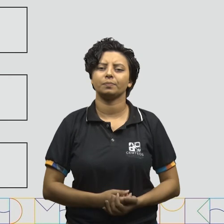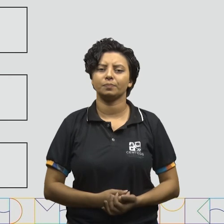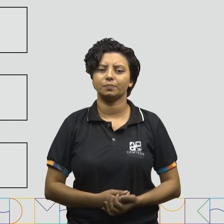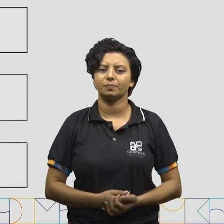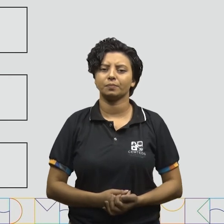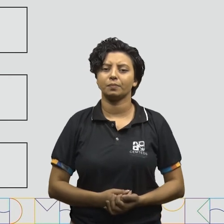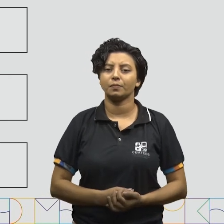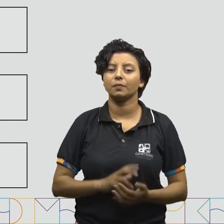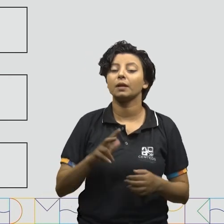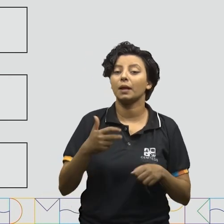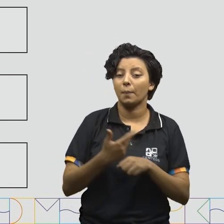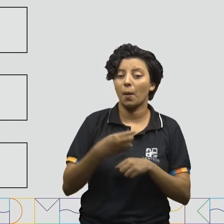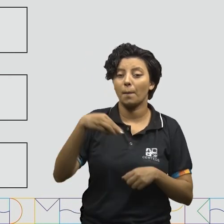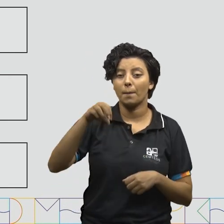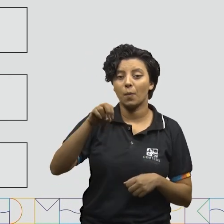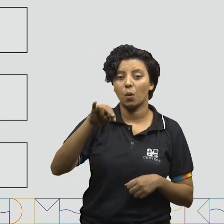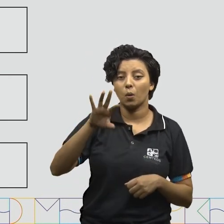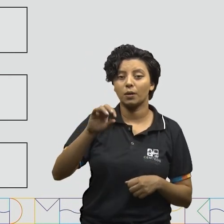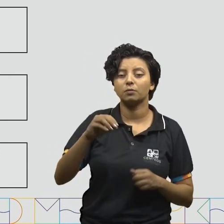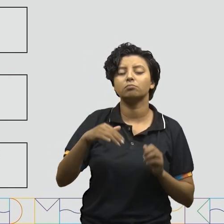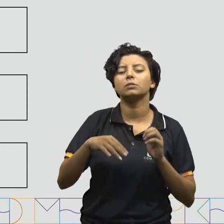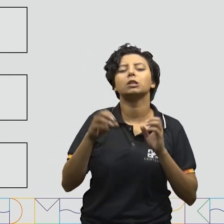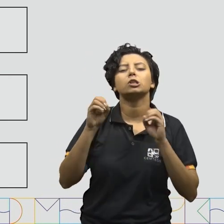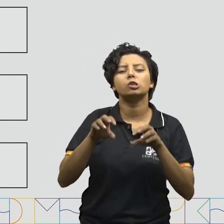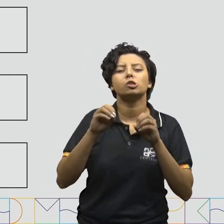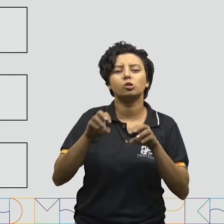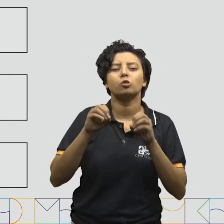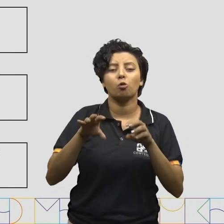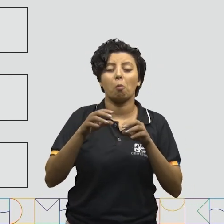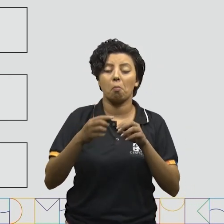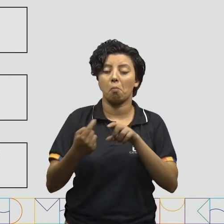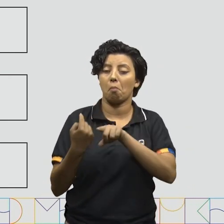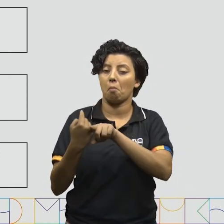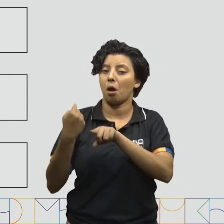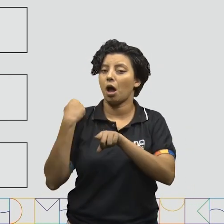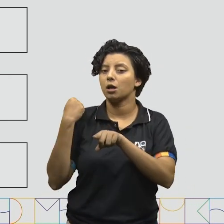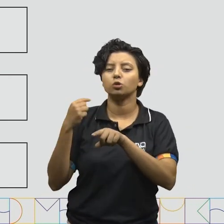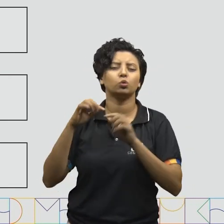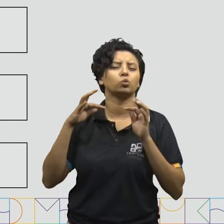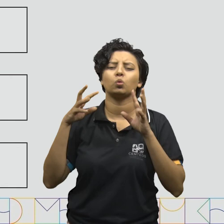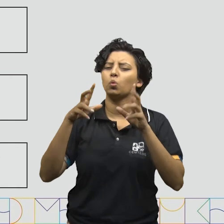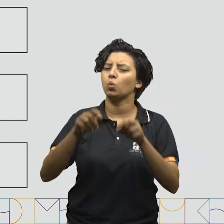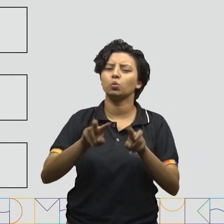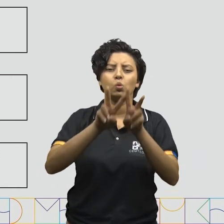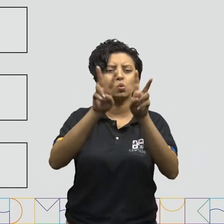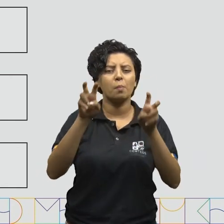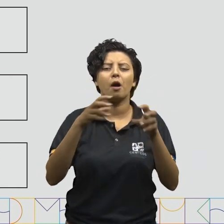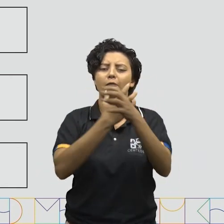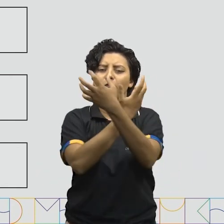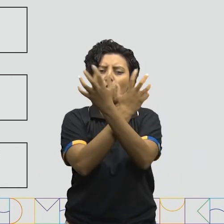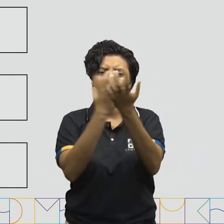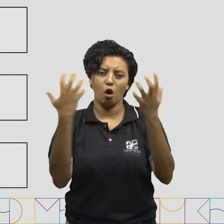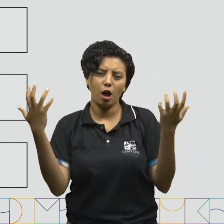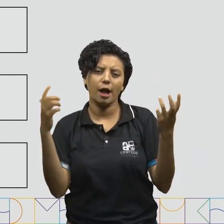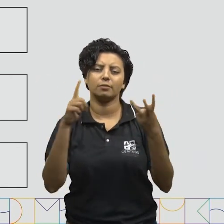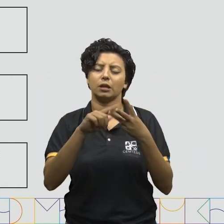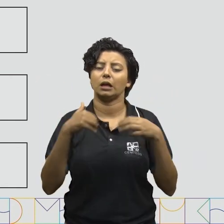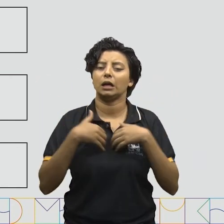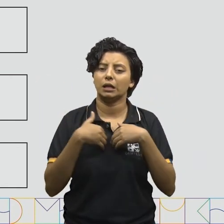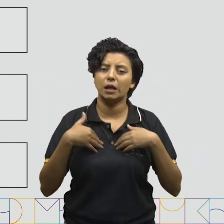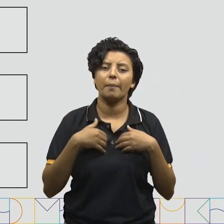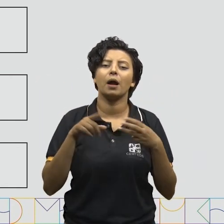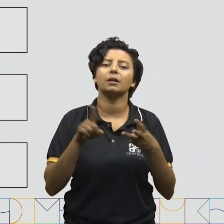Mayra Moana, descendente de Monã, ensinou aos antepassados dos tupinambás tudo sobre as florestas,